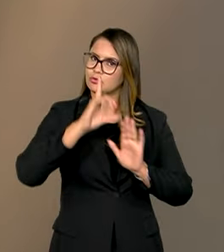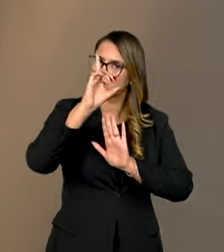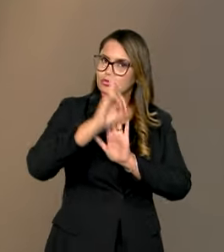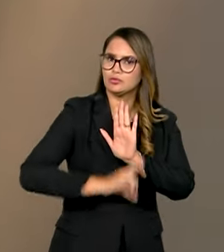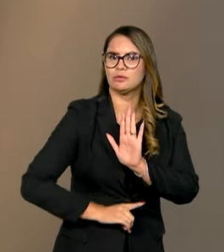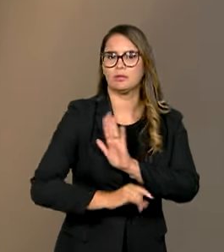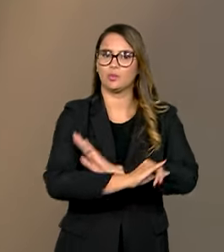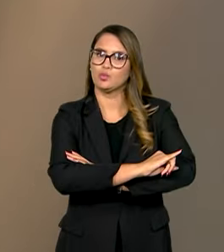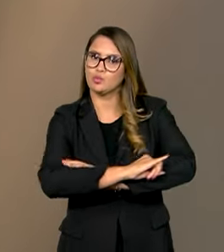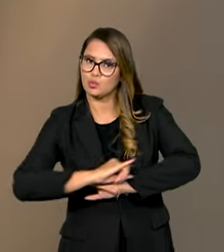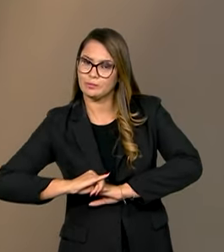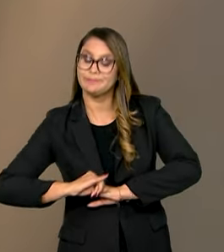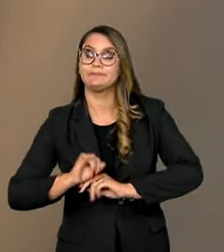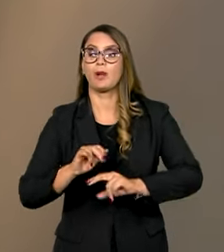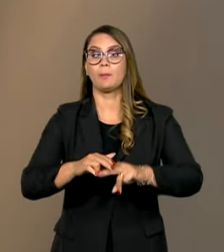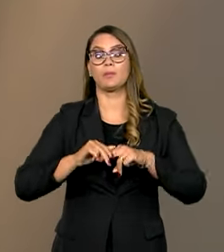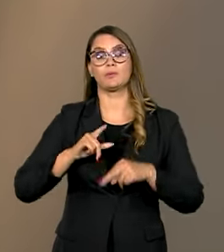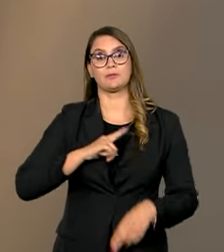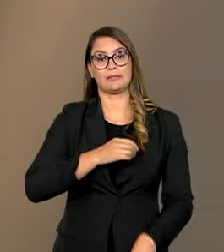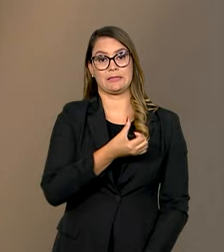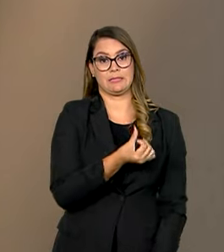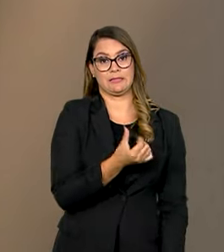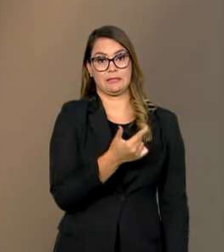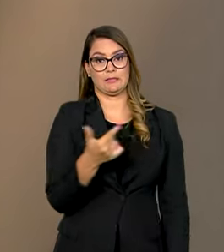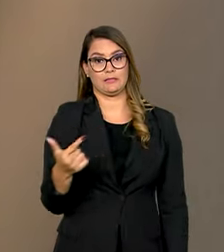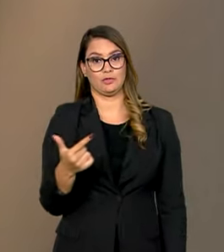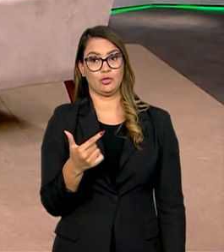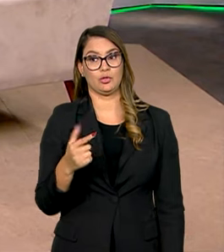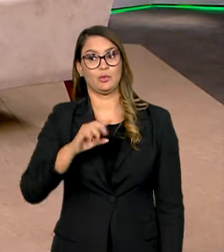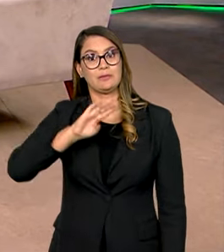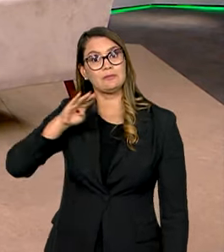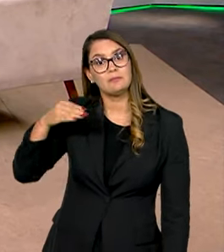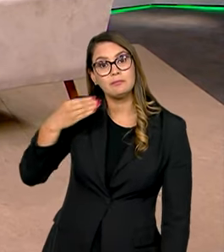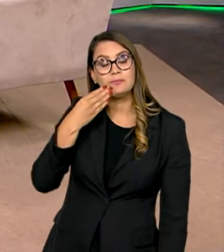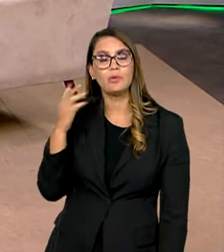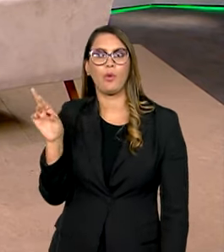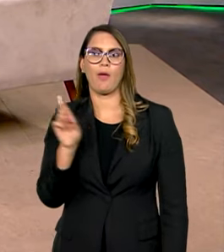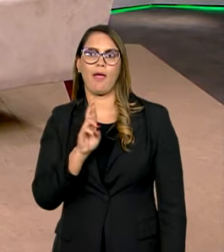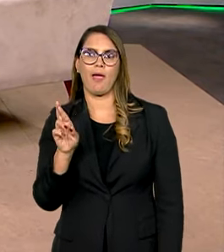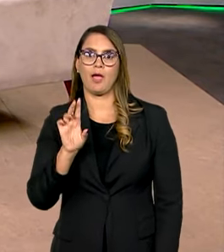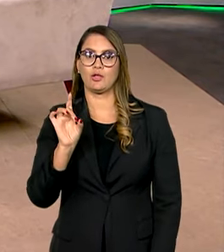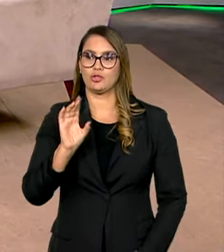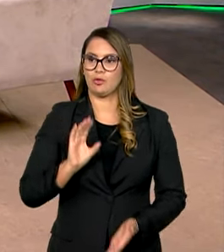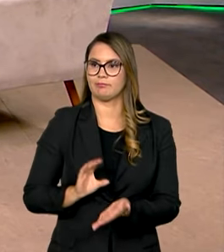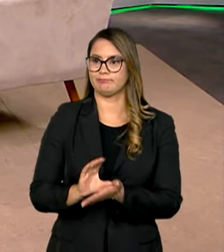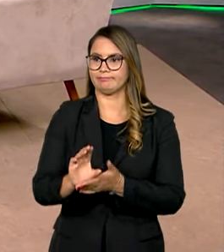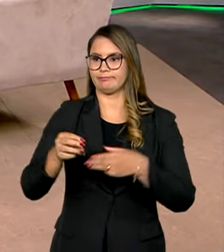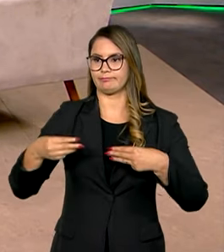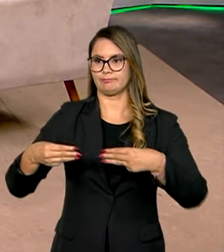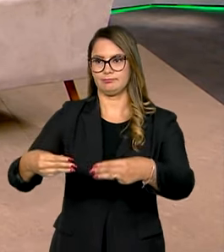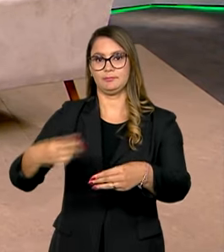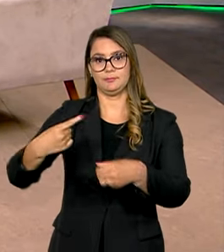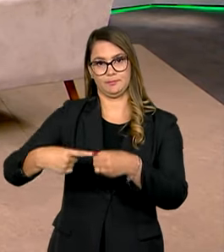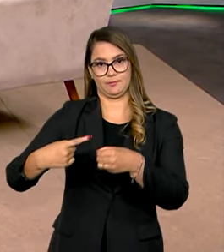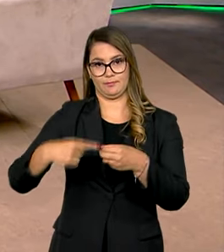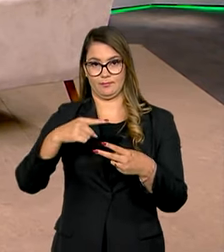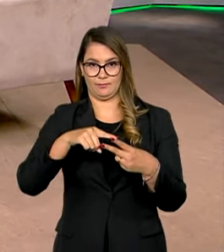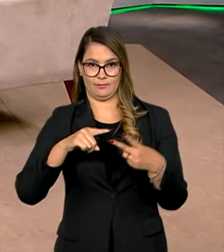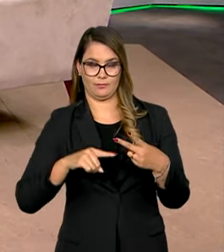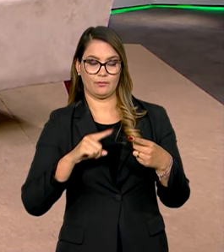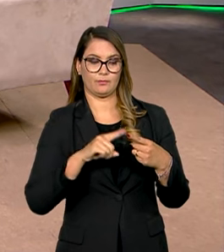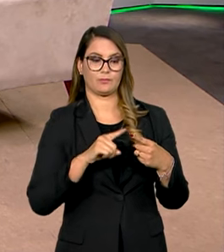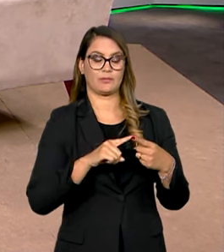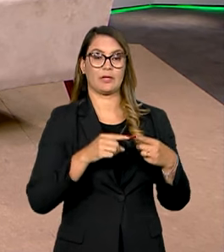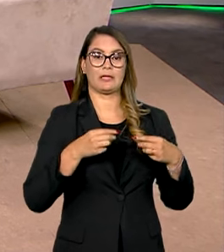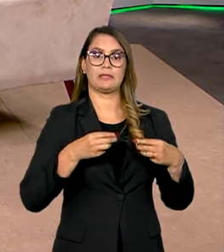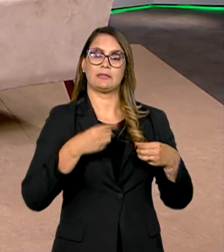infraestrutura. Para isso, a gente tem R$ 622 bilhões no PAC só para o Ministério das Cidades, em dois programas, Cidades Resilientes